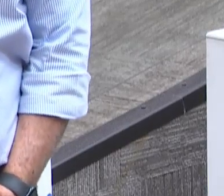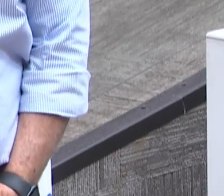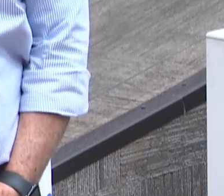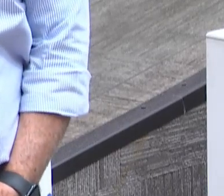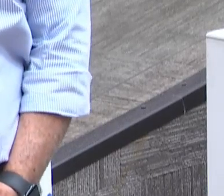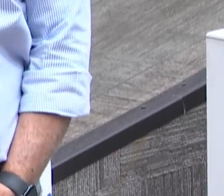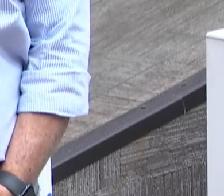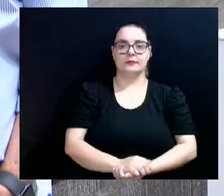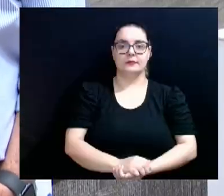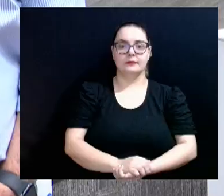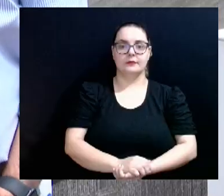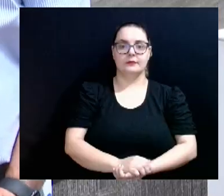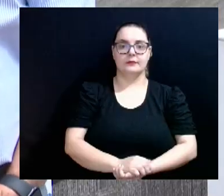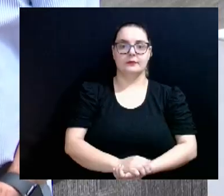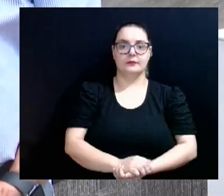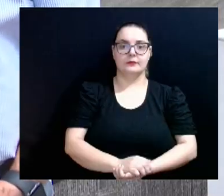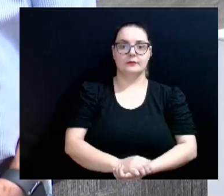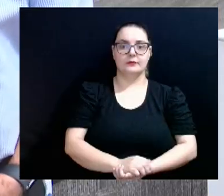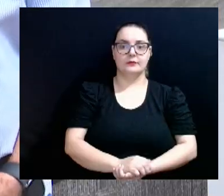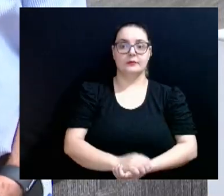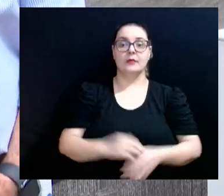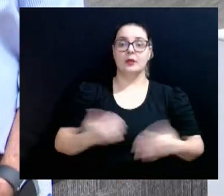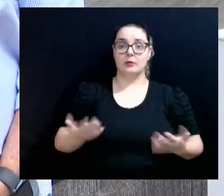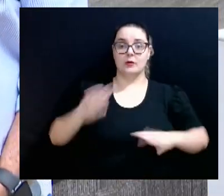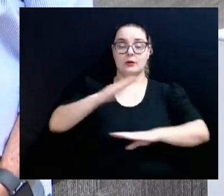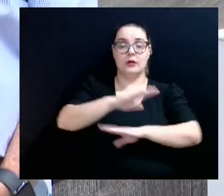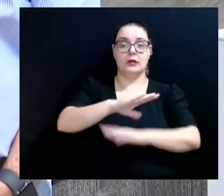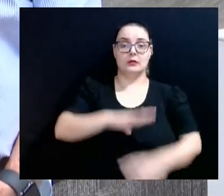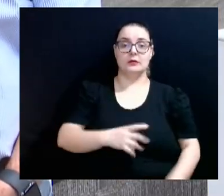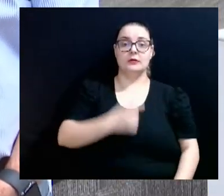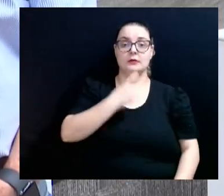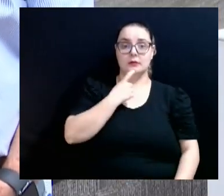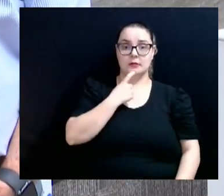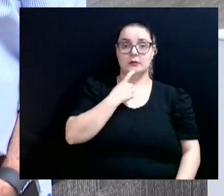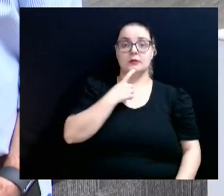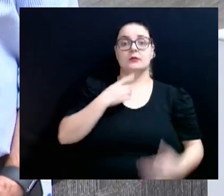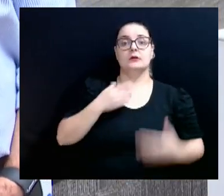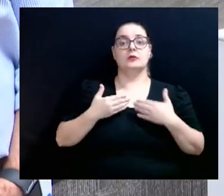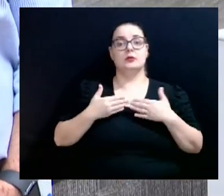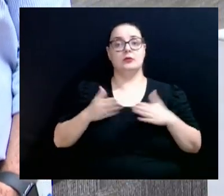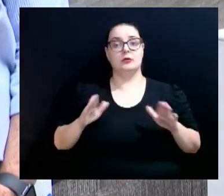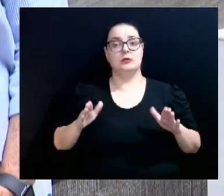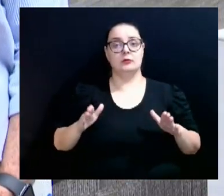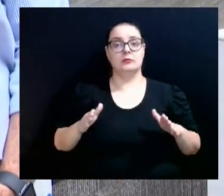Bom, a Câmara Municipal aqui de Campinas, ela abriu as portas do plenário